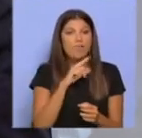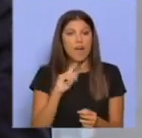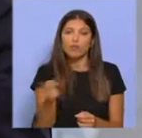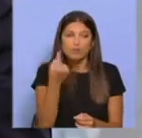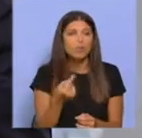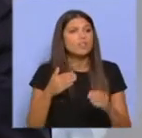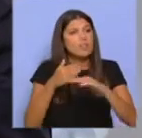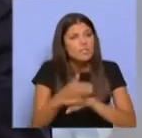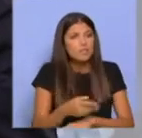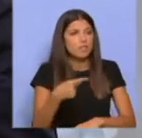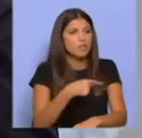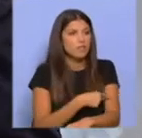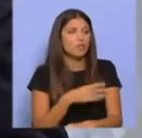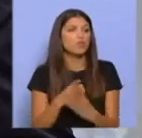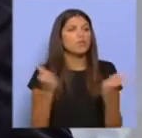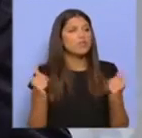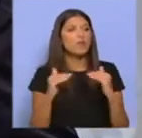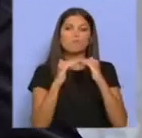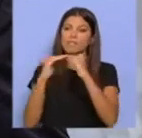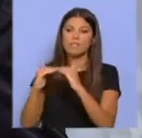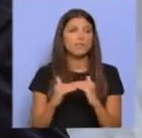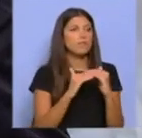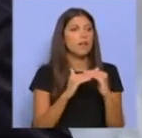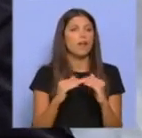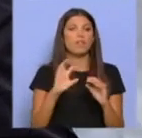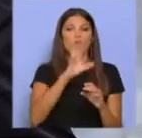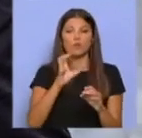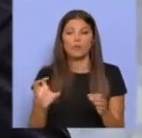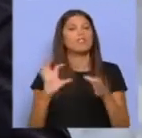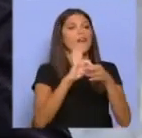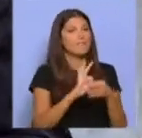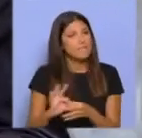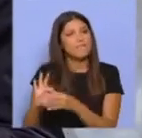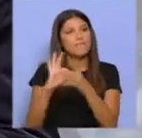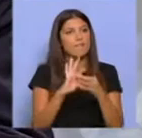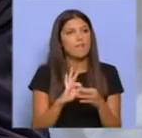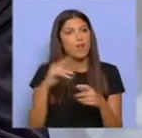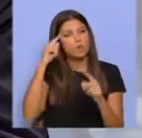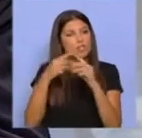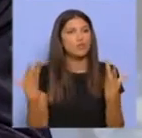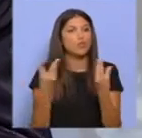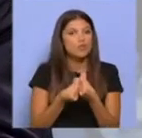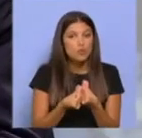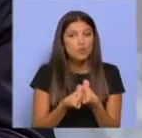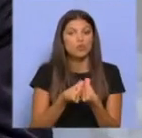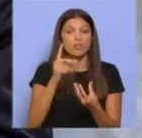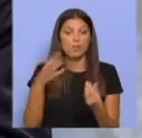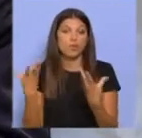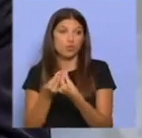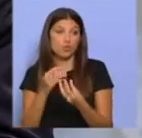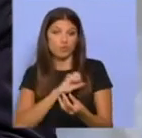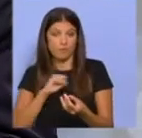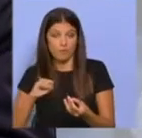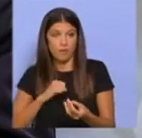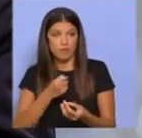sentido, uma solução equilibrada em que os países se unam para juntos poderem, conjuntamente com as farmacêuticas, encontrar uma